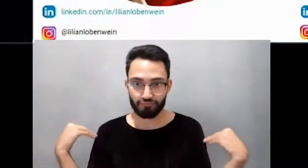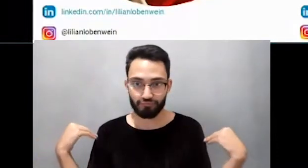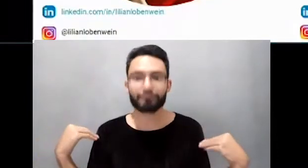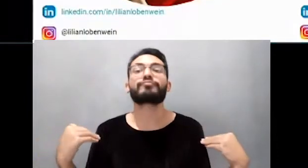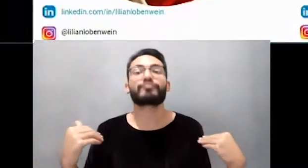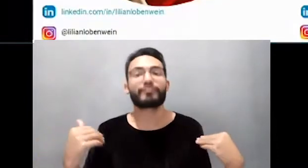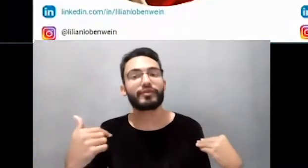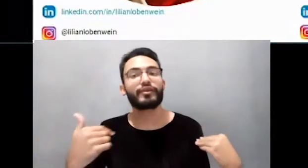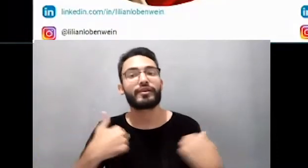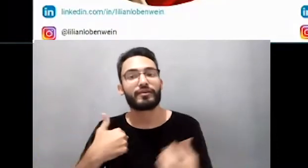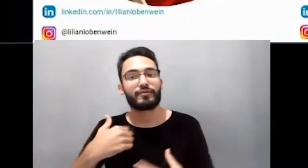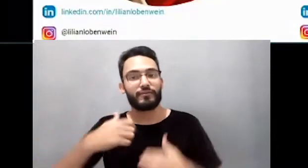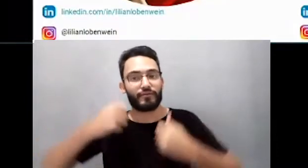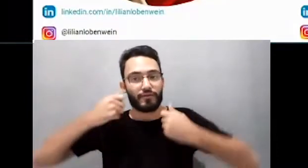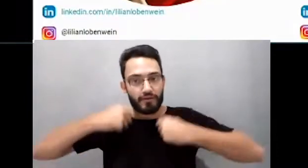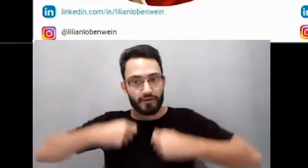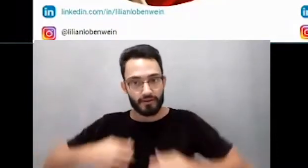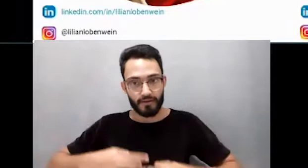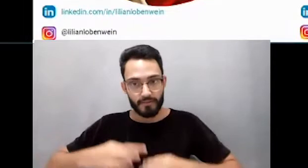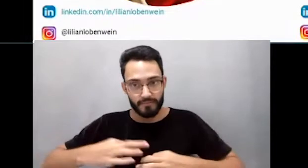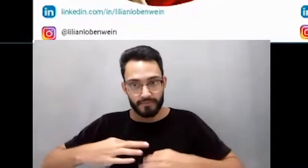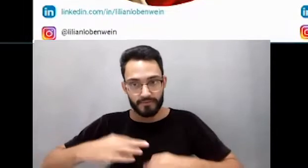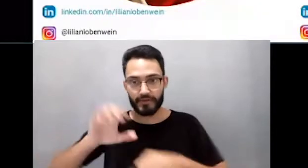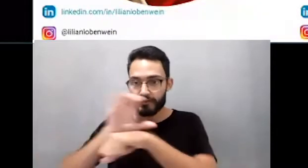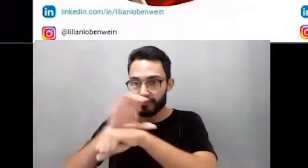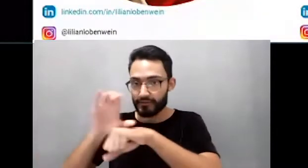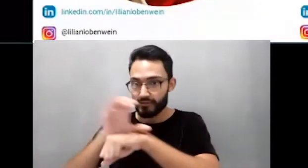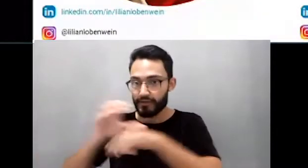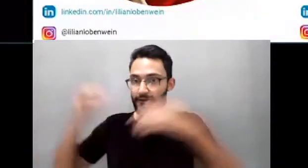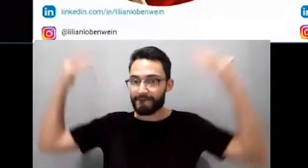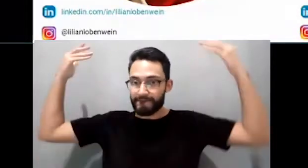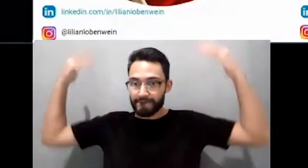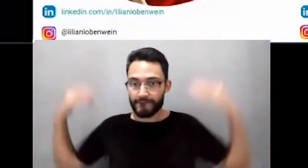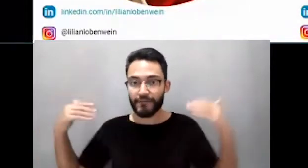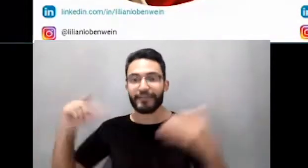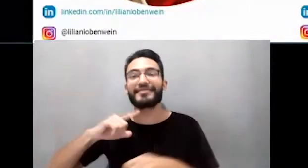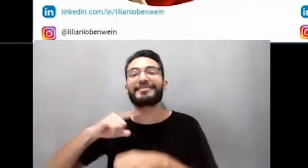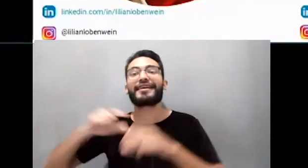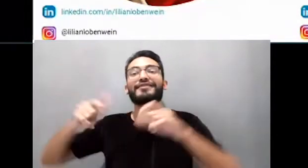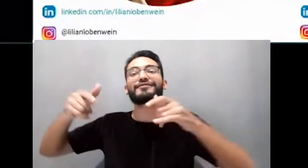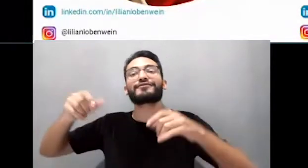uma camiseta cinza e no fundo da minha tela tem um sofá, uma flor.